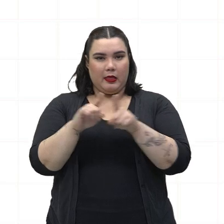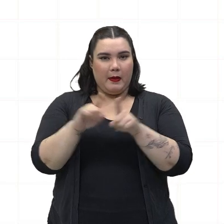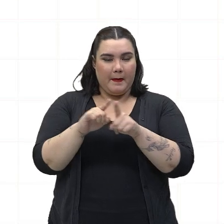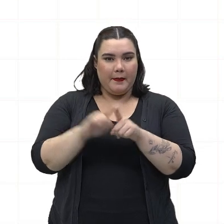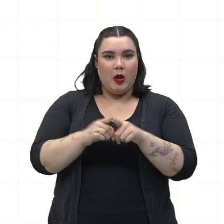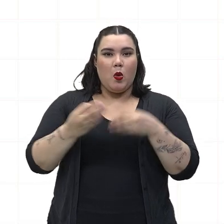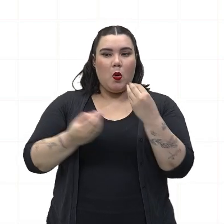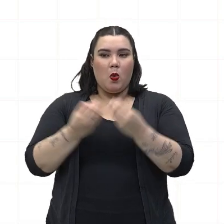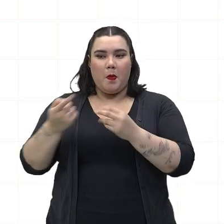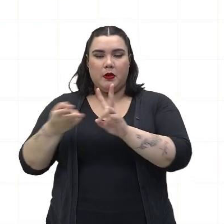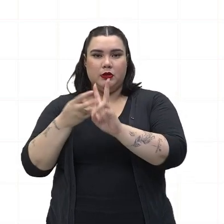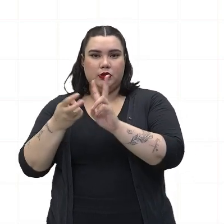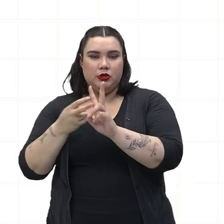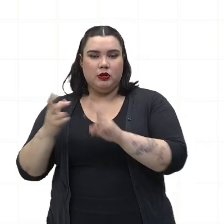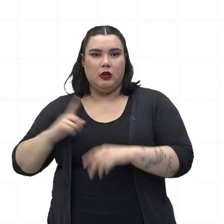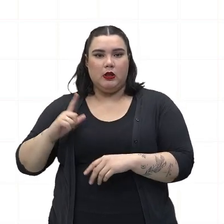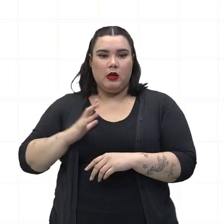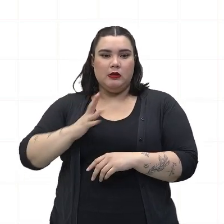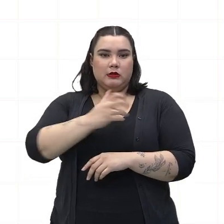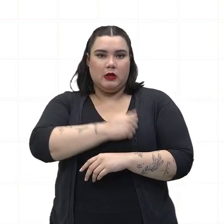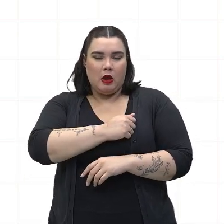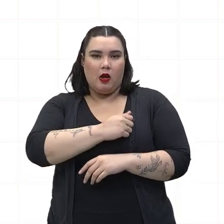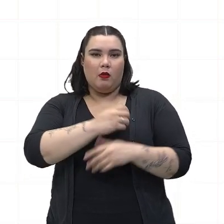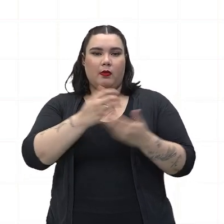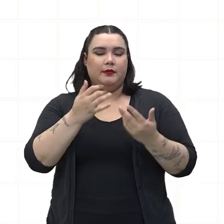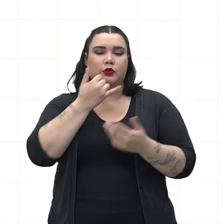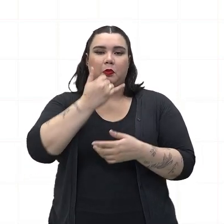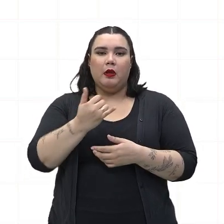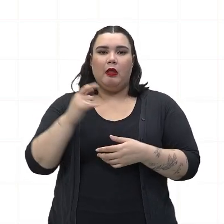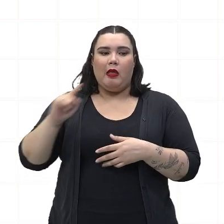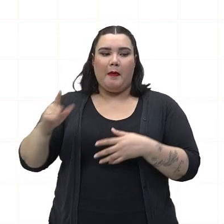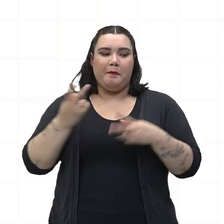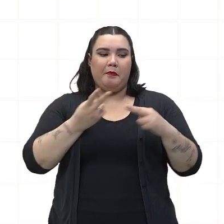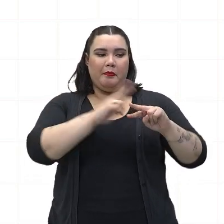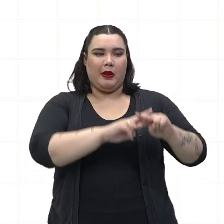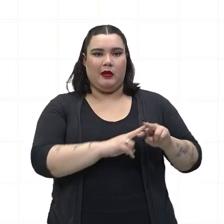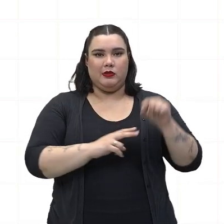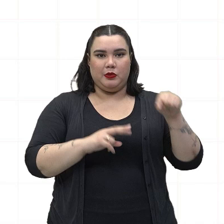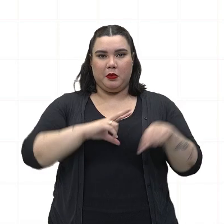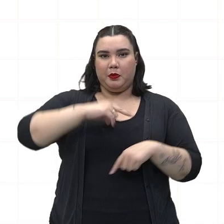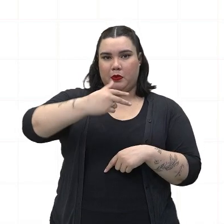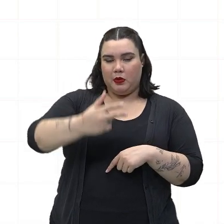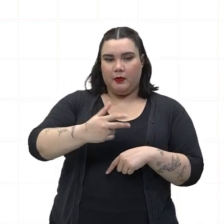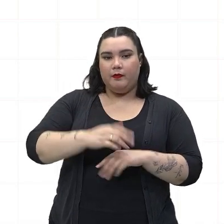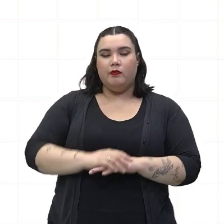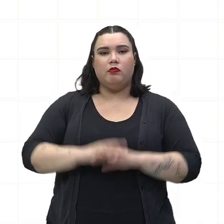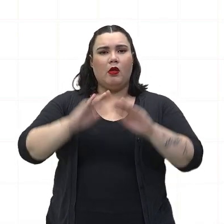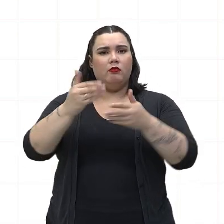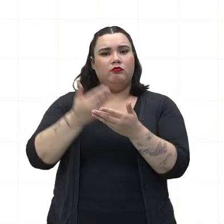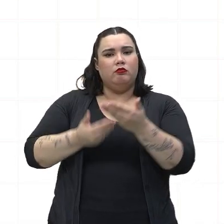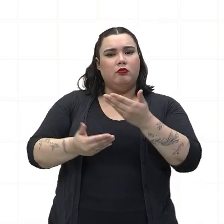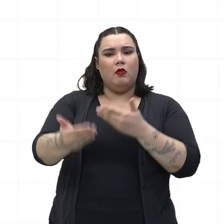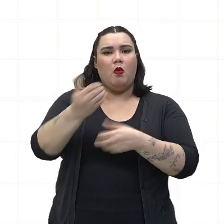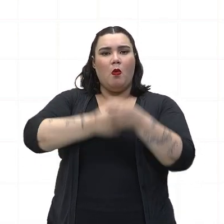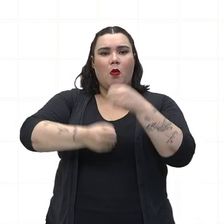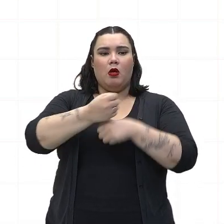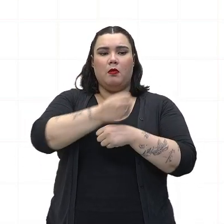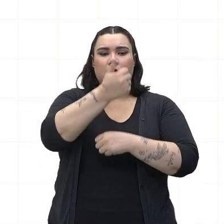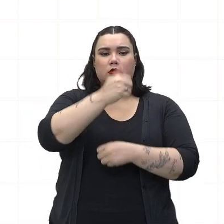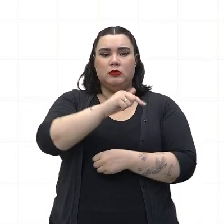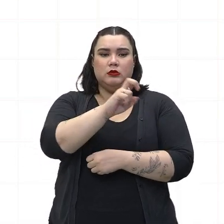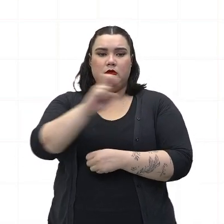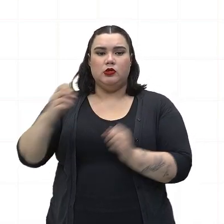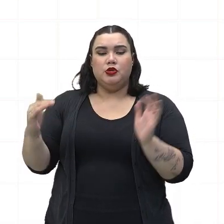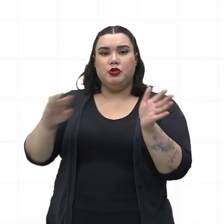formas como esses indígenas acabavam sob a tutela do branco. Nós vamos ter um pouco mais para frente, em 1755, chegando ao Brasil,